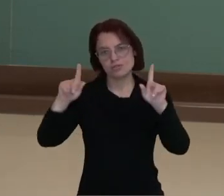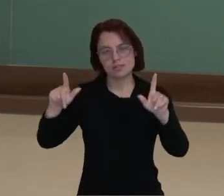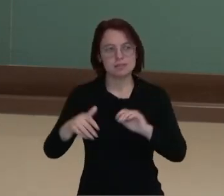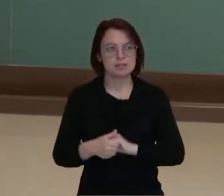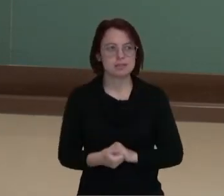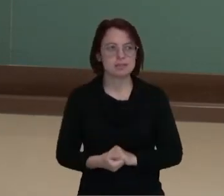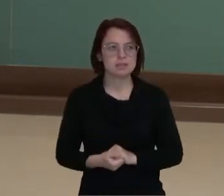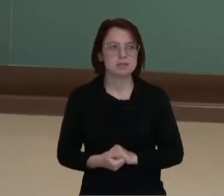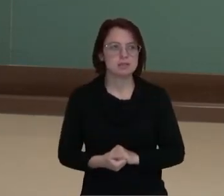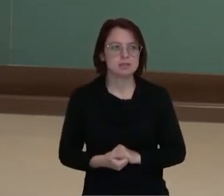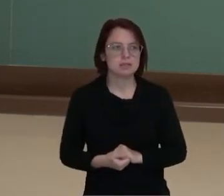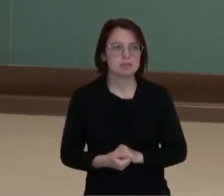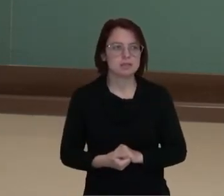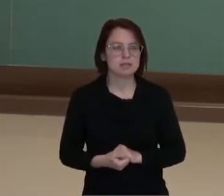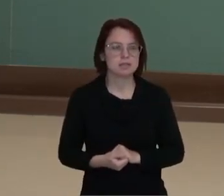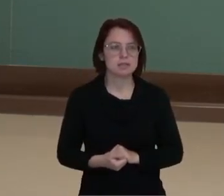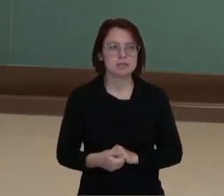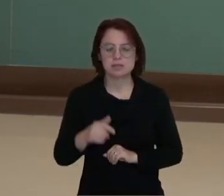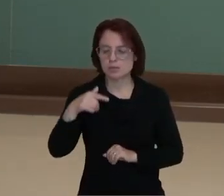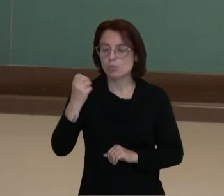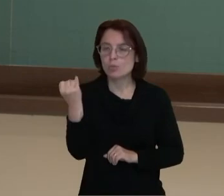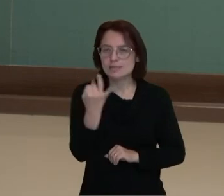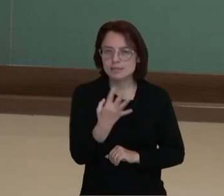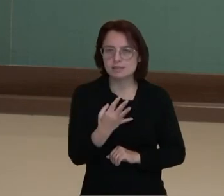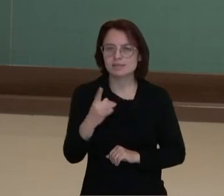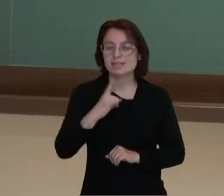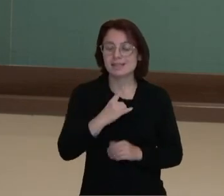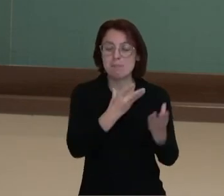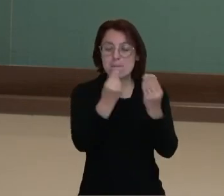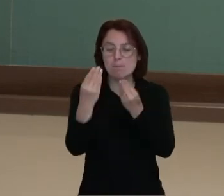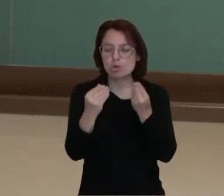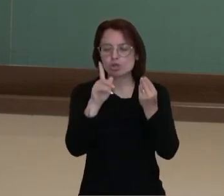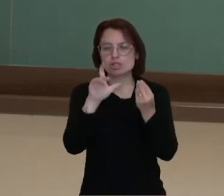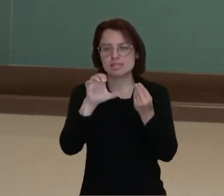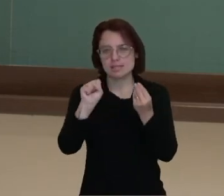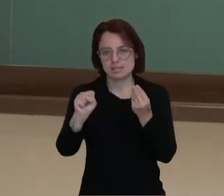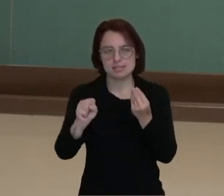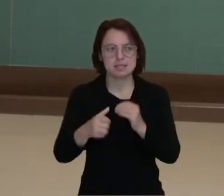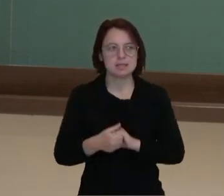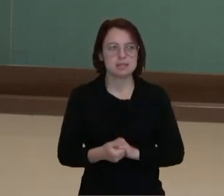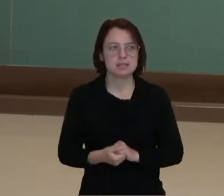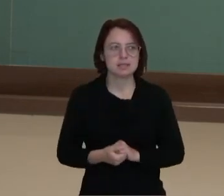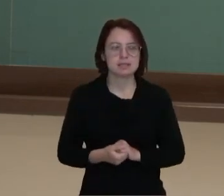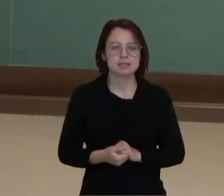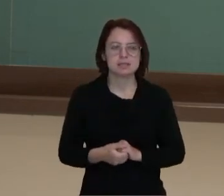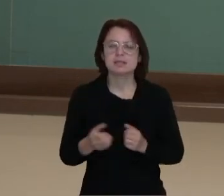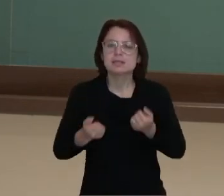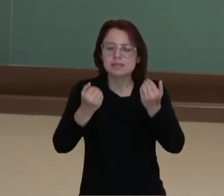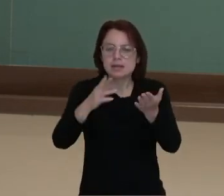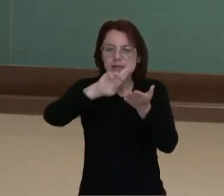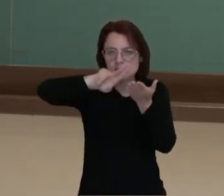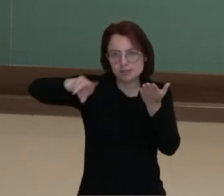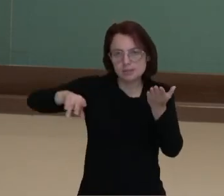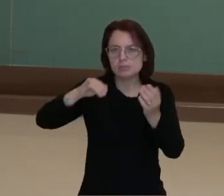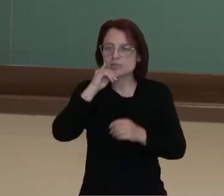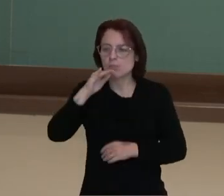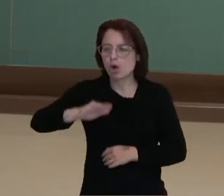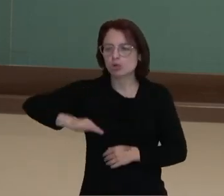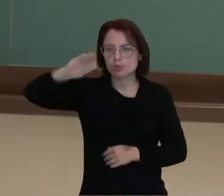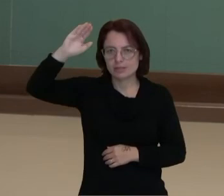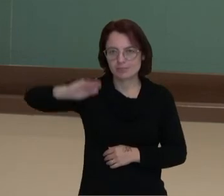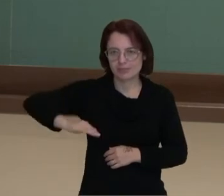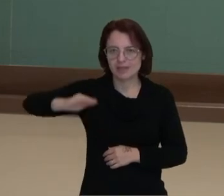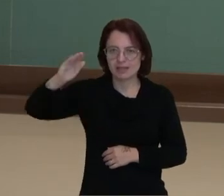do cabelo liso. As quantitativas são vários genes que dão aquela aquela característica, por exemplo, a altura.